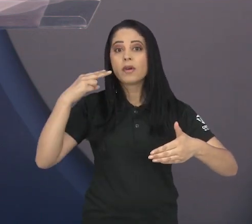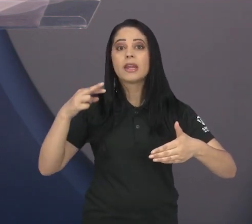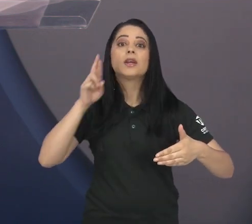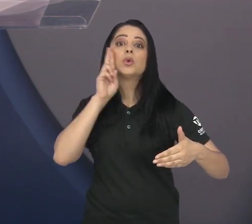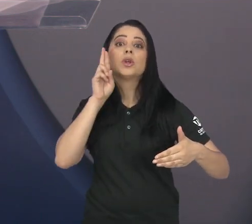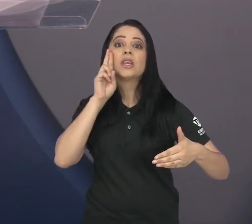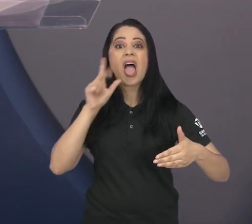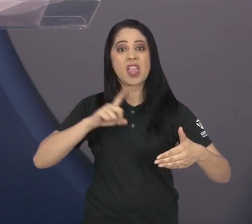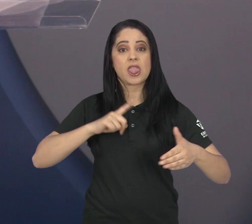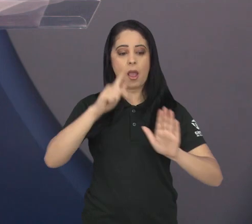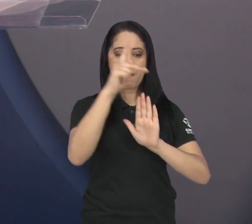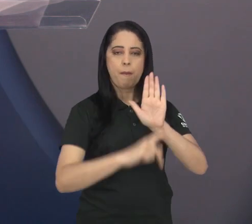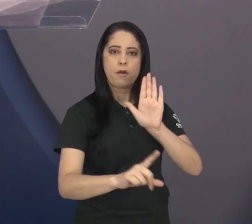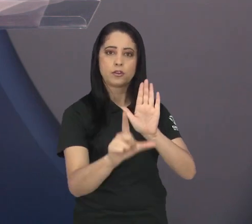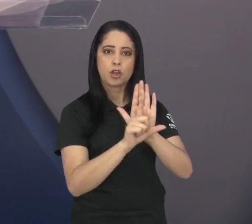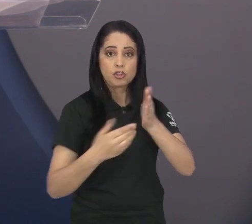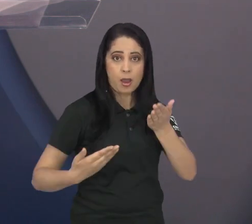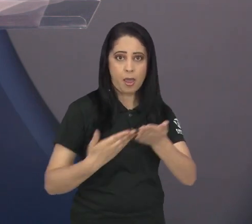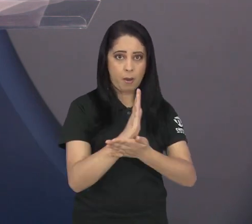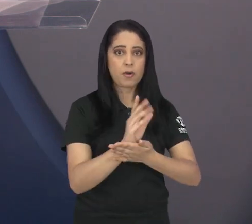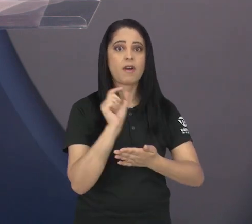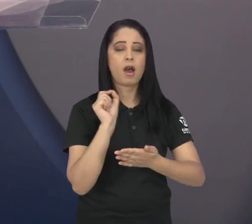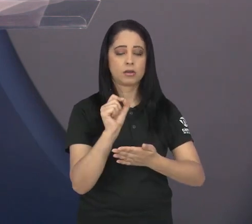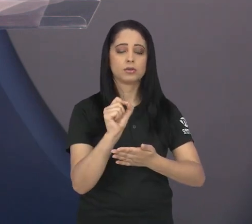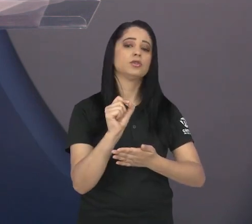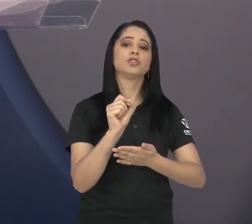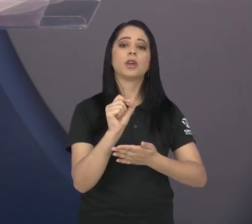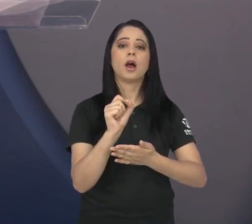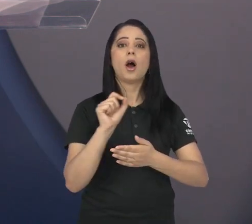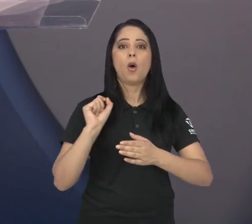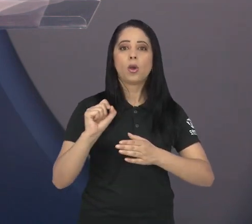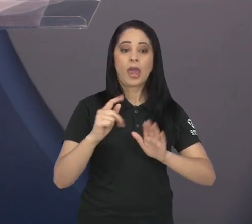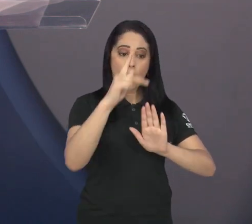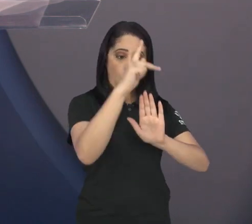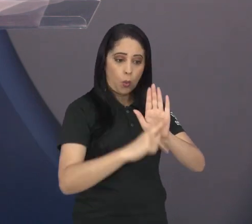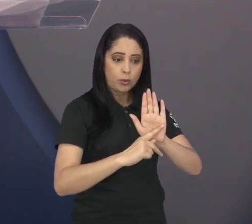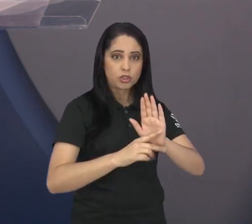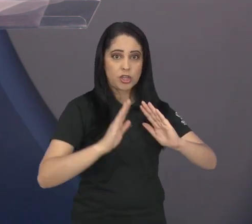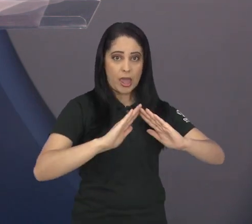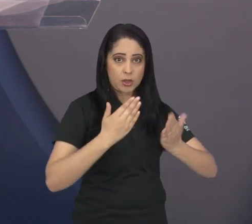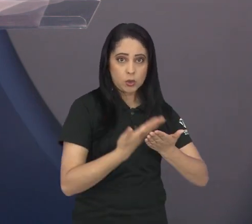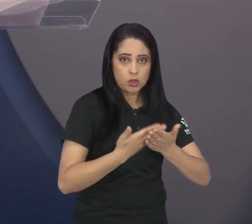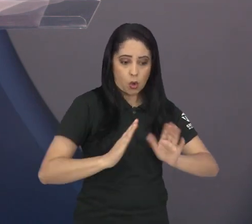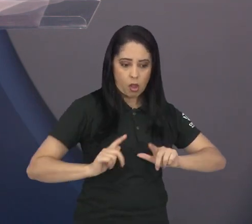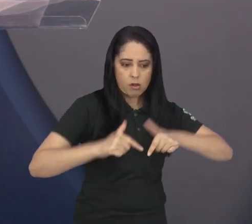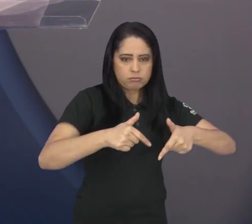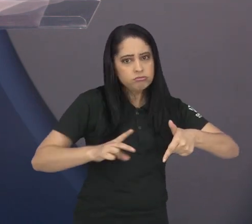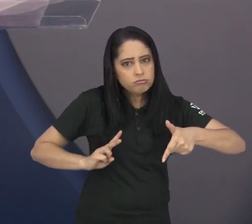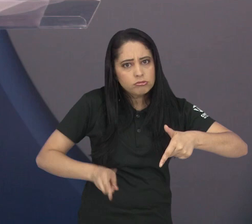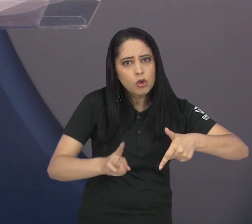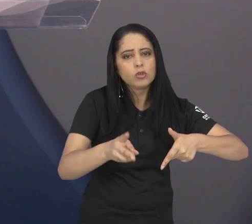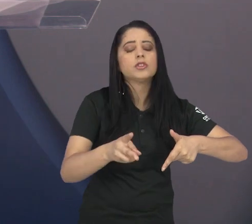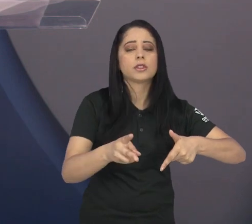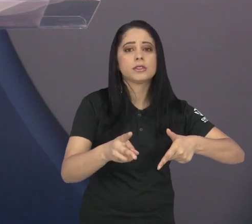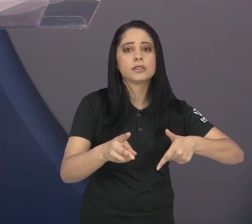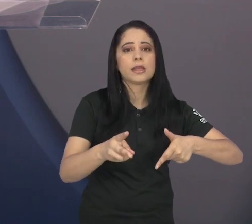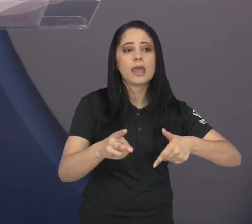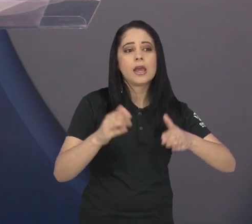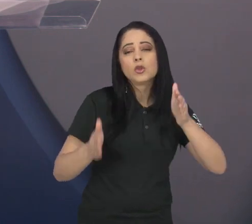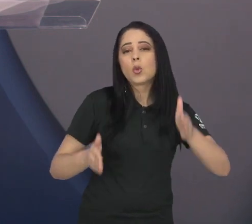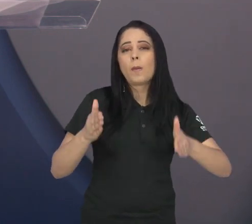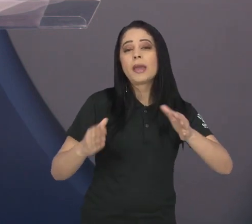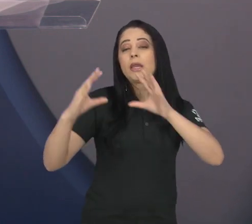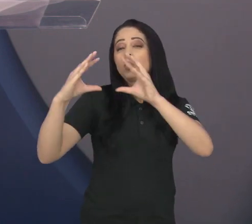Renato Santiago tem um projeto de lei aprovado que autoriza a implementação continuada do programa Escola ativa no